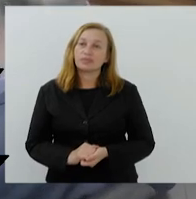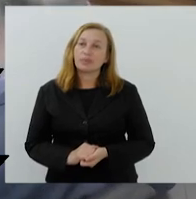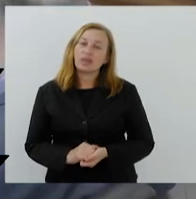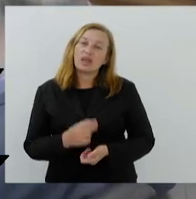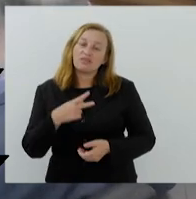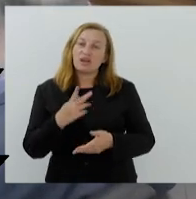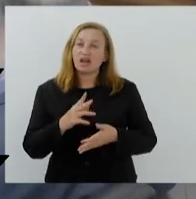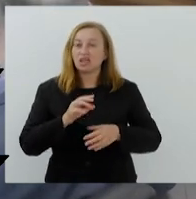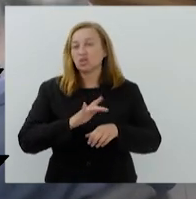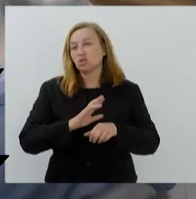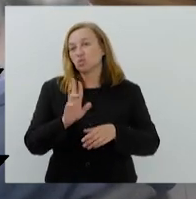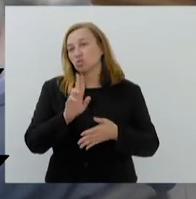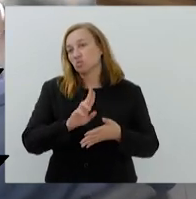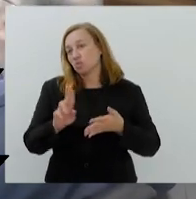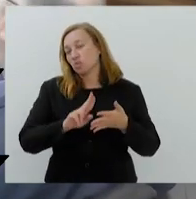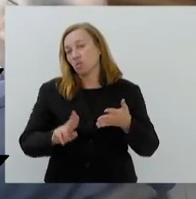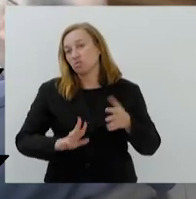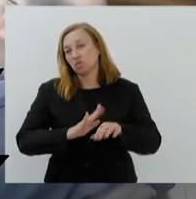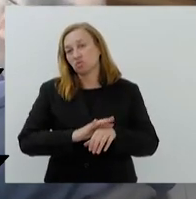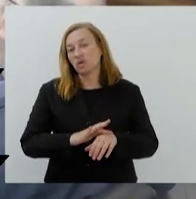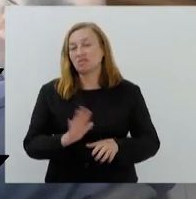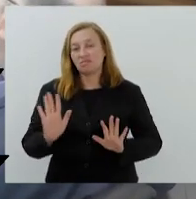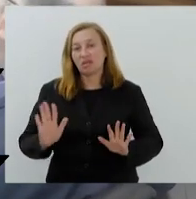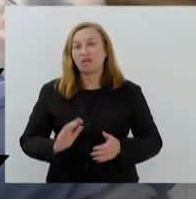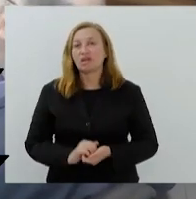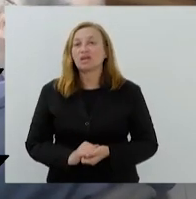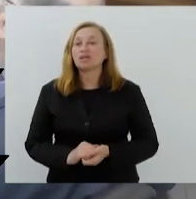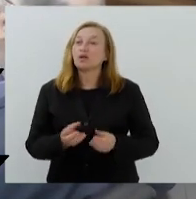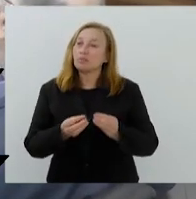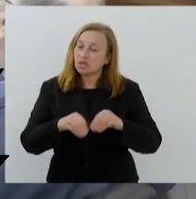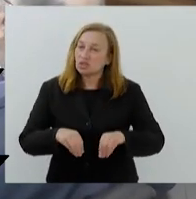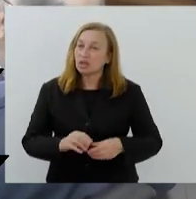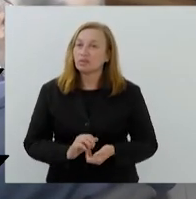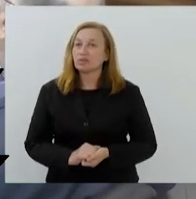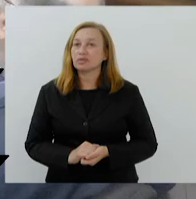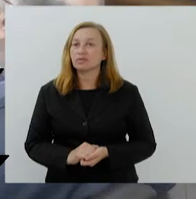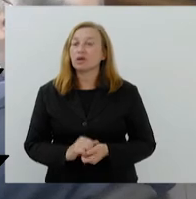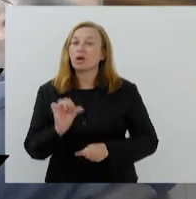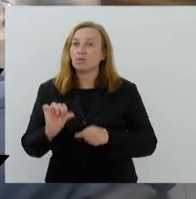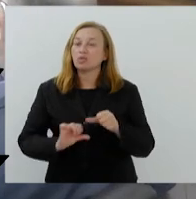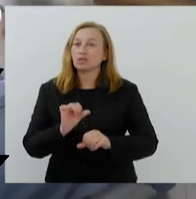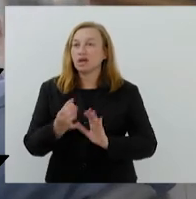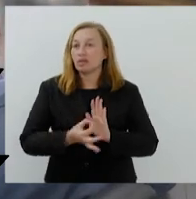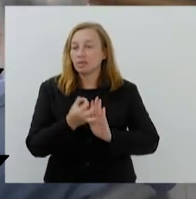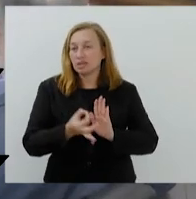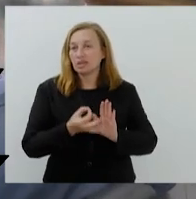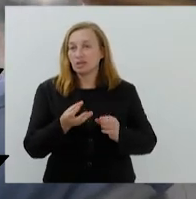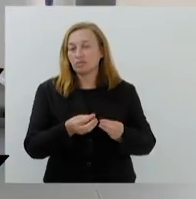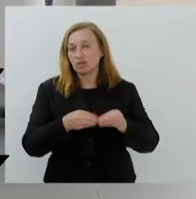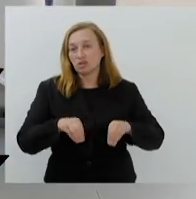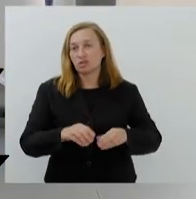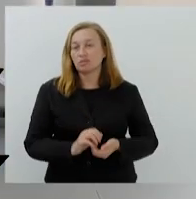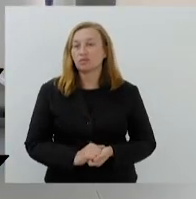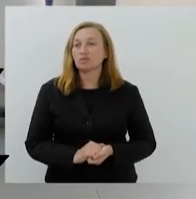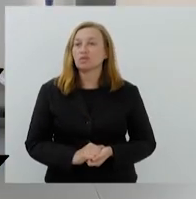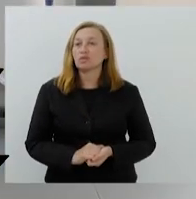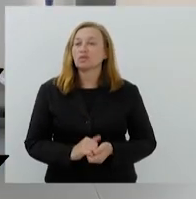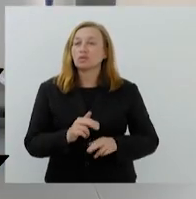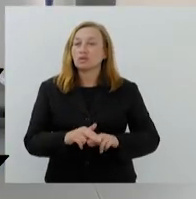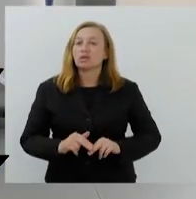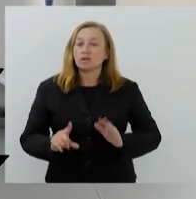Doença igual... Então vamos pela prejudicabilidade, mudar o parecer pela prejudicabilidade em razão